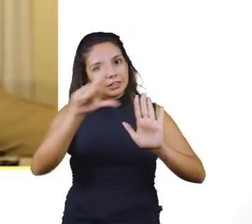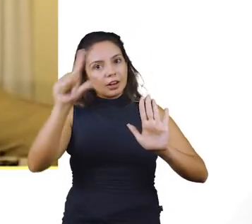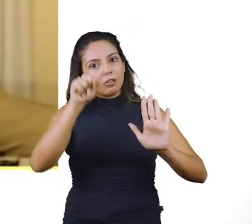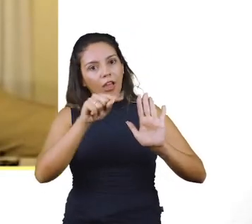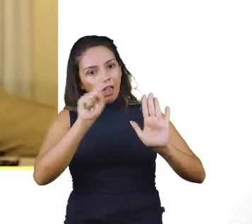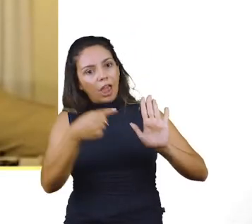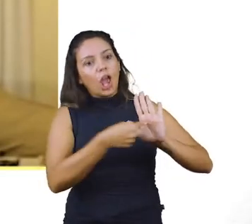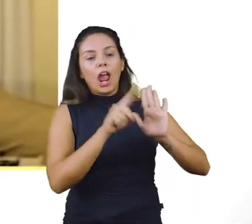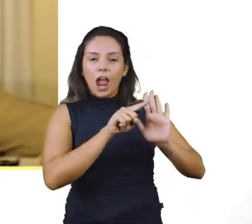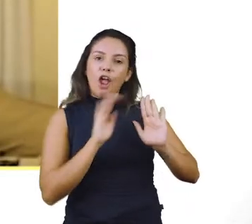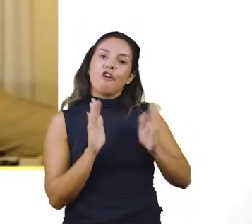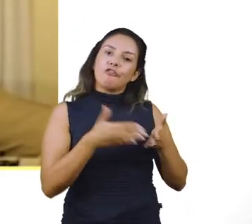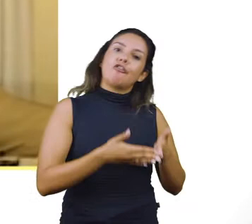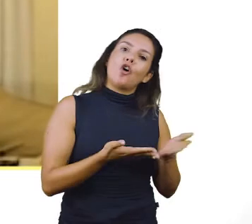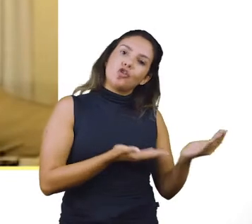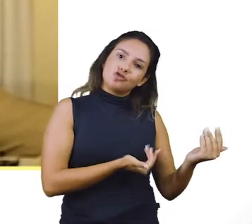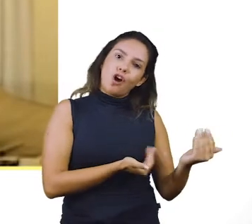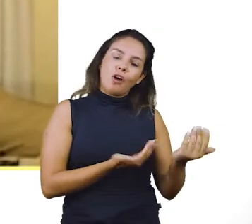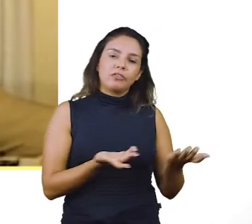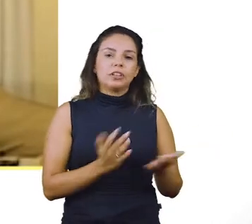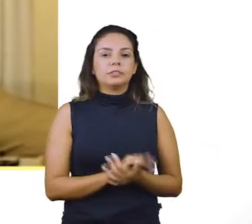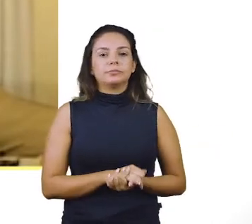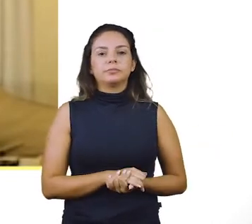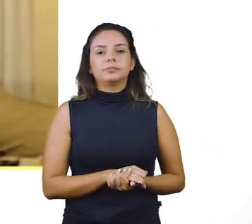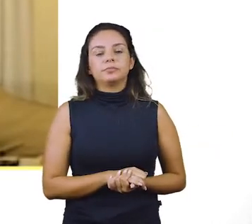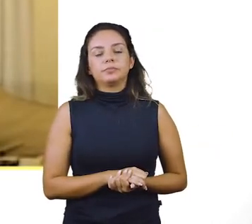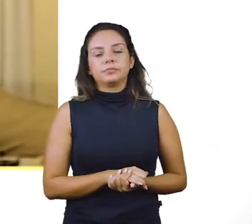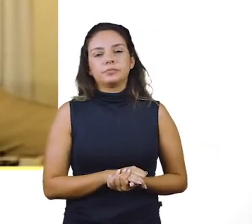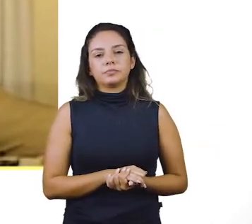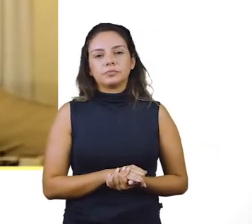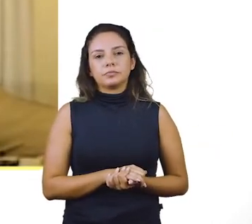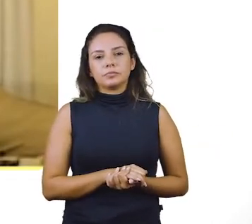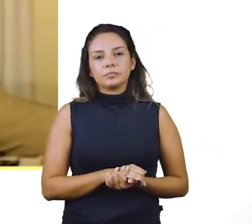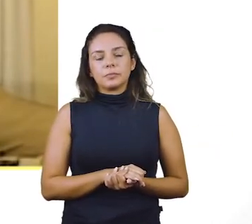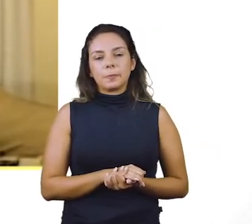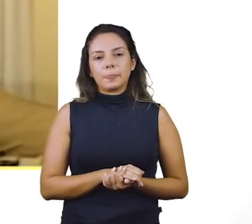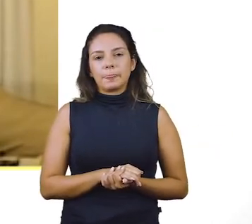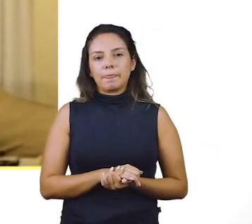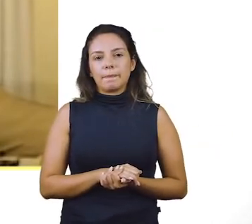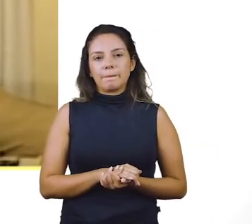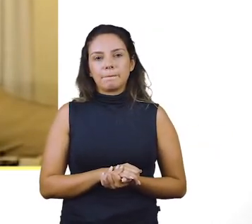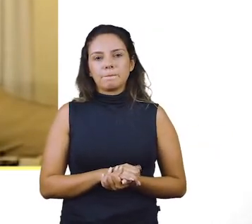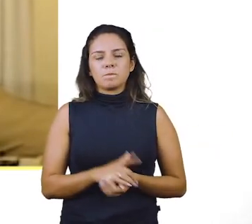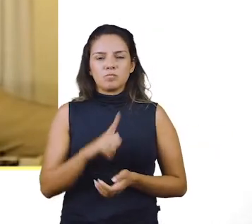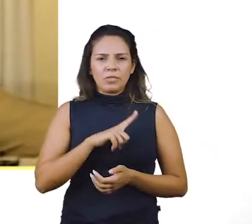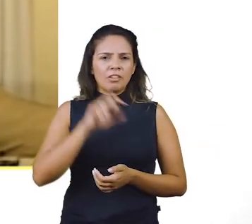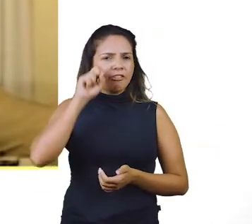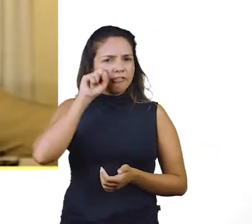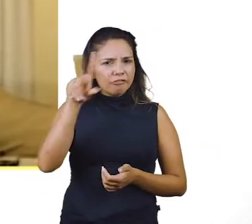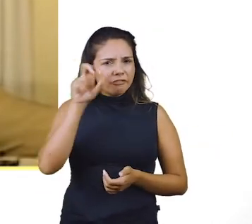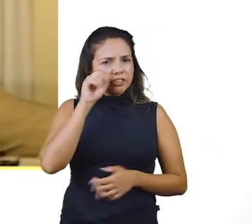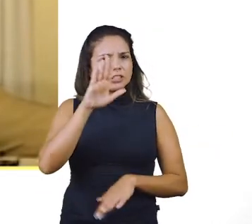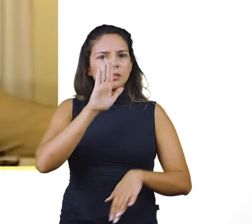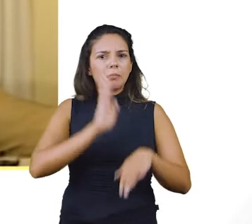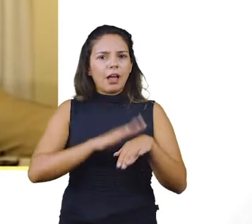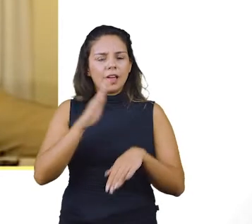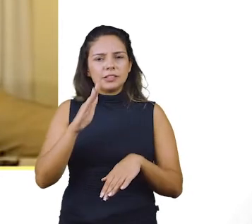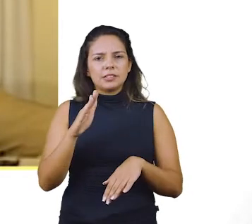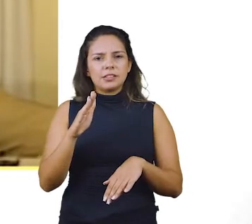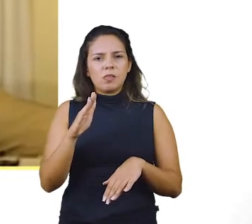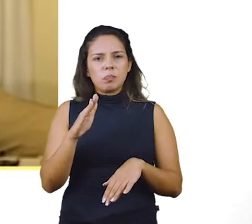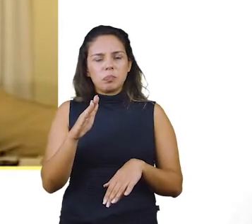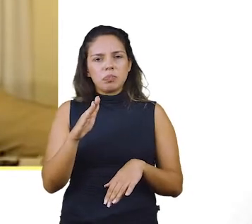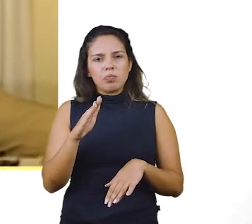era voltada, em especial, pelo jovem. O mercado editorial acordou para o jovem. A gente tem visto cada vez mais lançamentos e